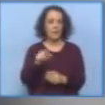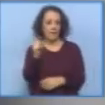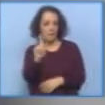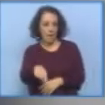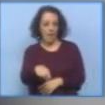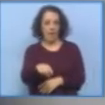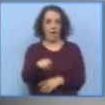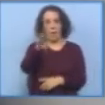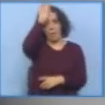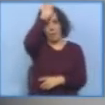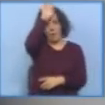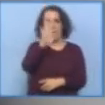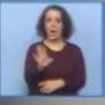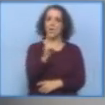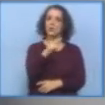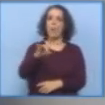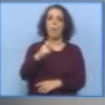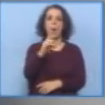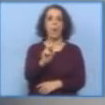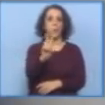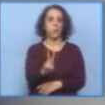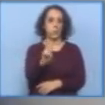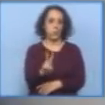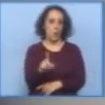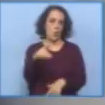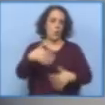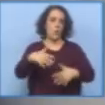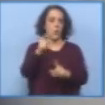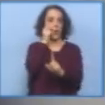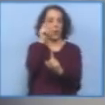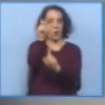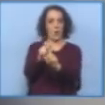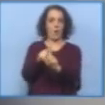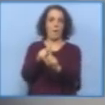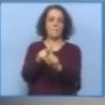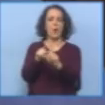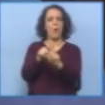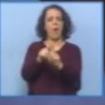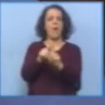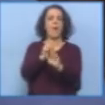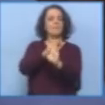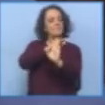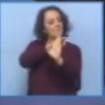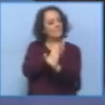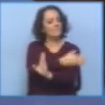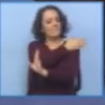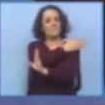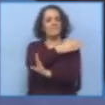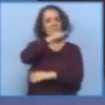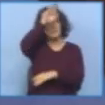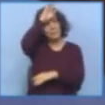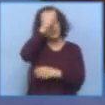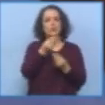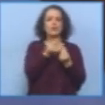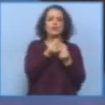facto de ser o Papa João Paulo II, que era um homem que naquela altura estava a quebrar um bocadinho com aquilo que era habitual.